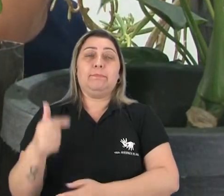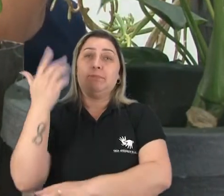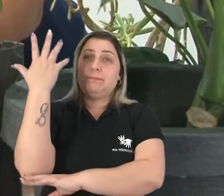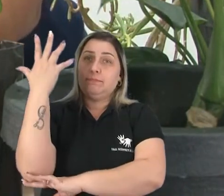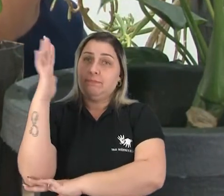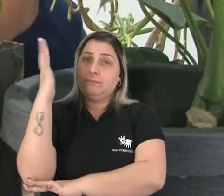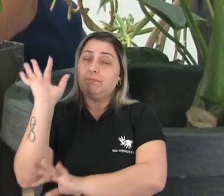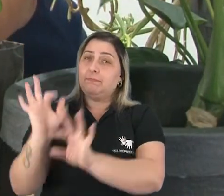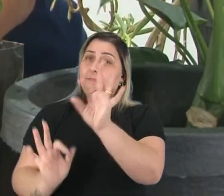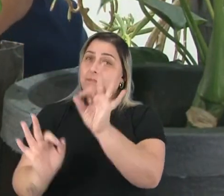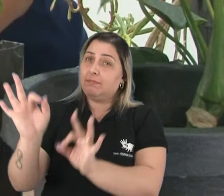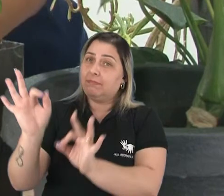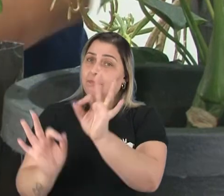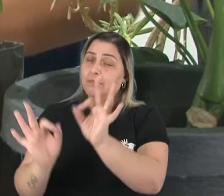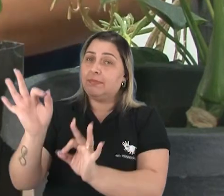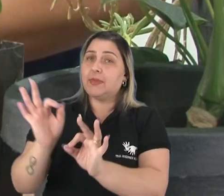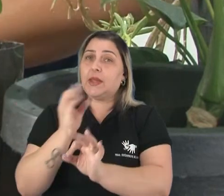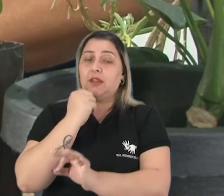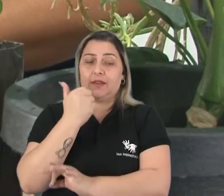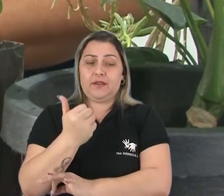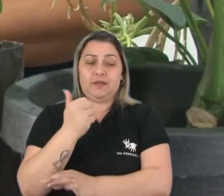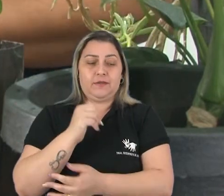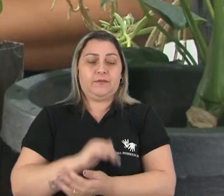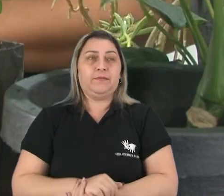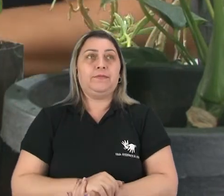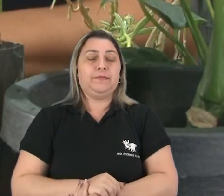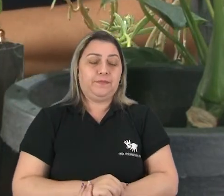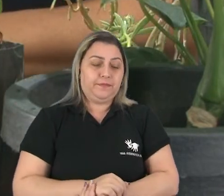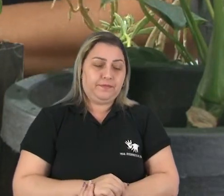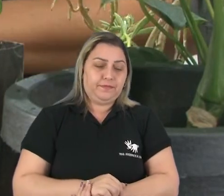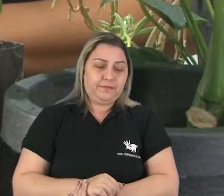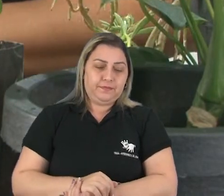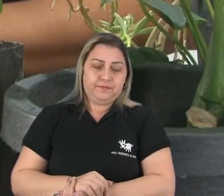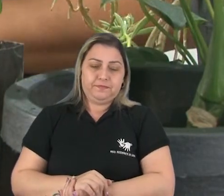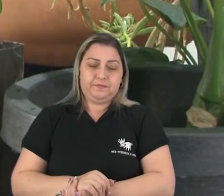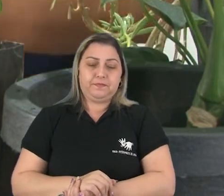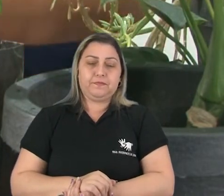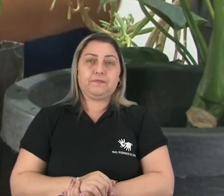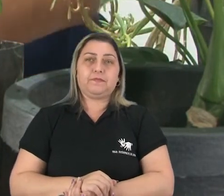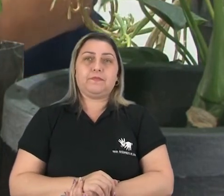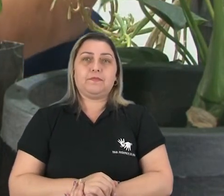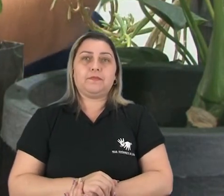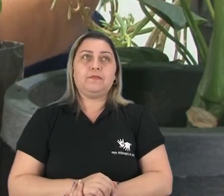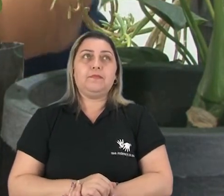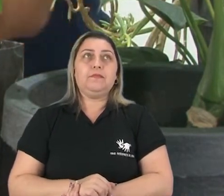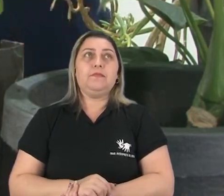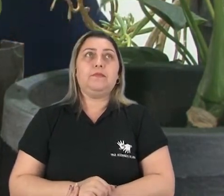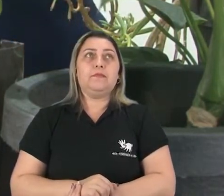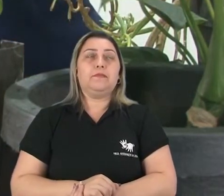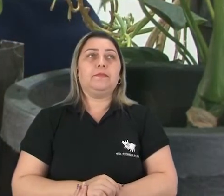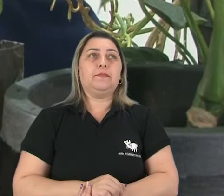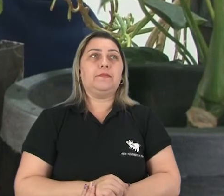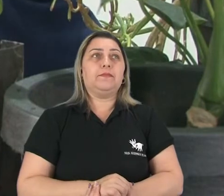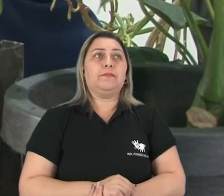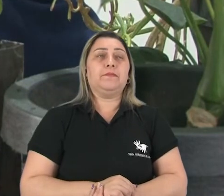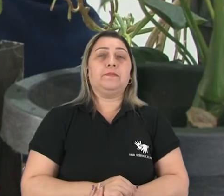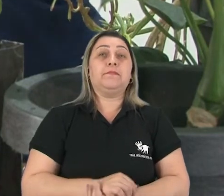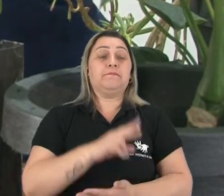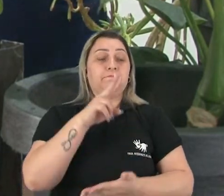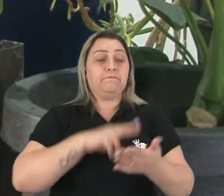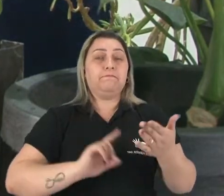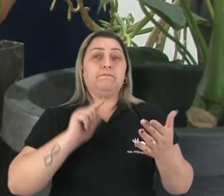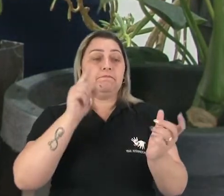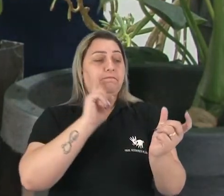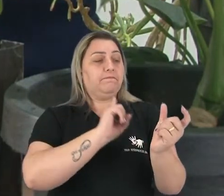planta ornamental. Muito bem, é uma planta ornamental. Vamos fazer a leitura